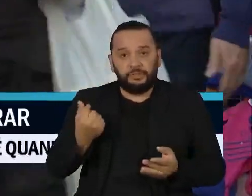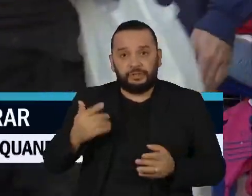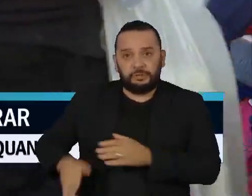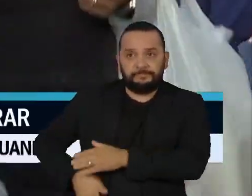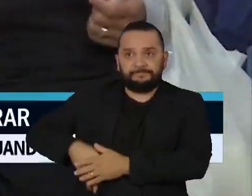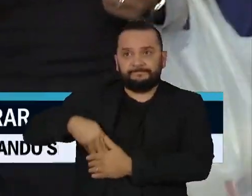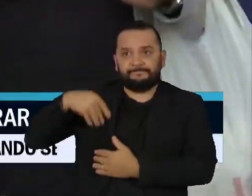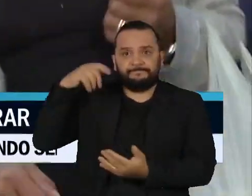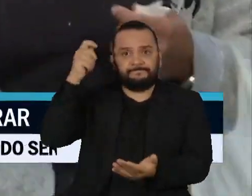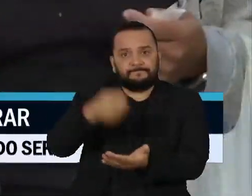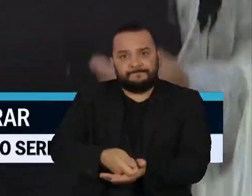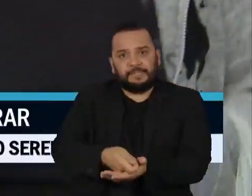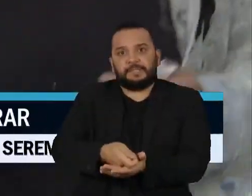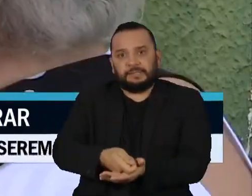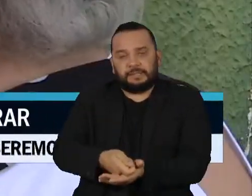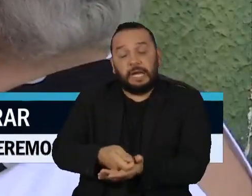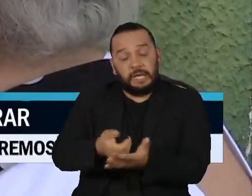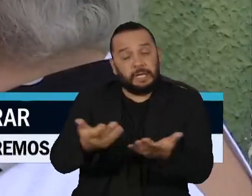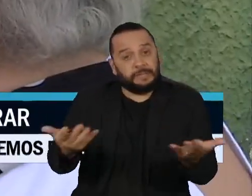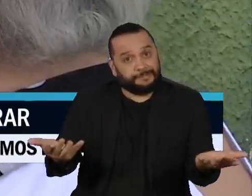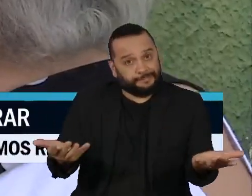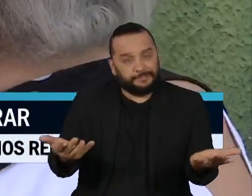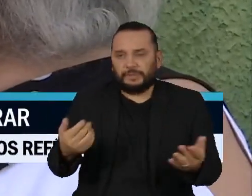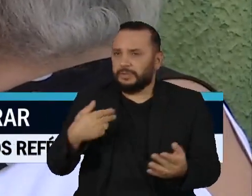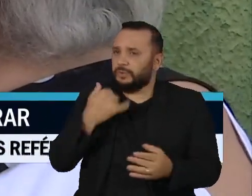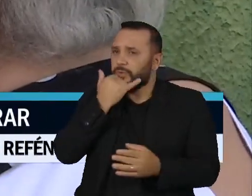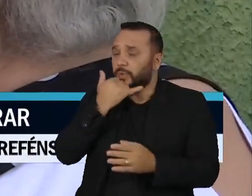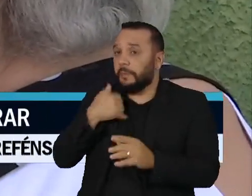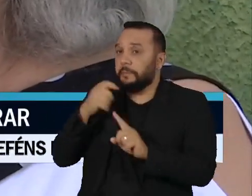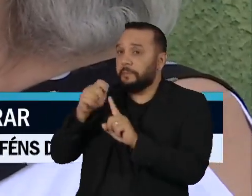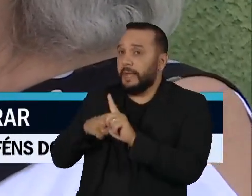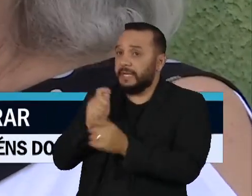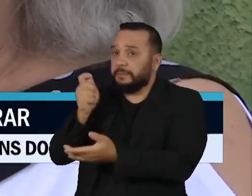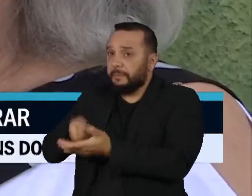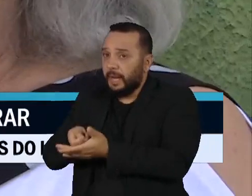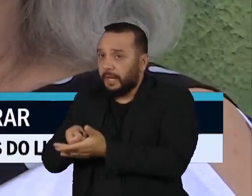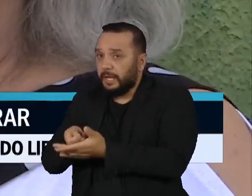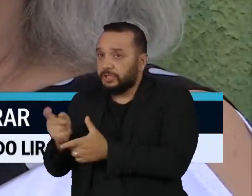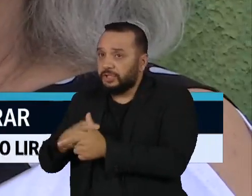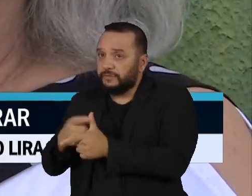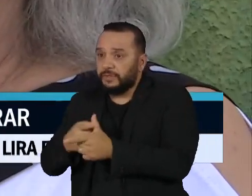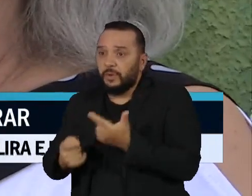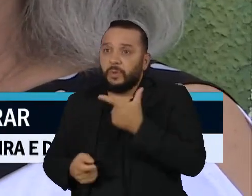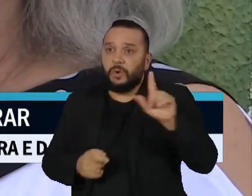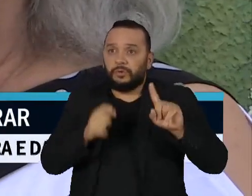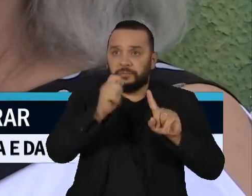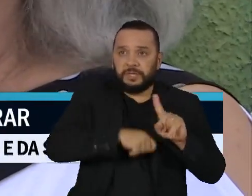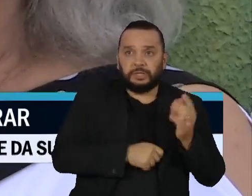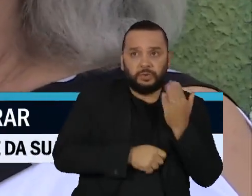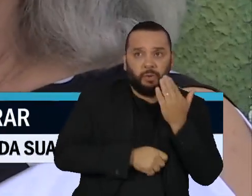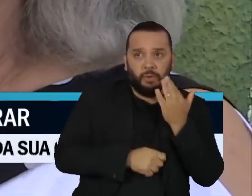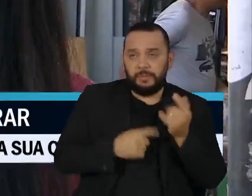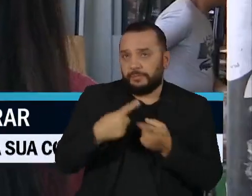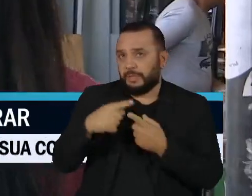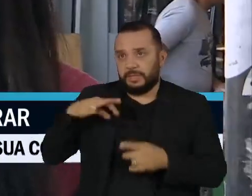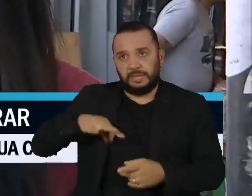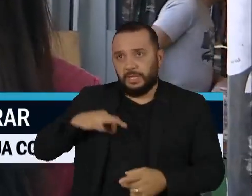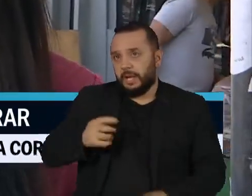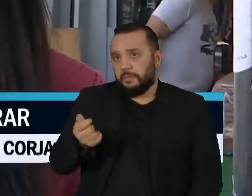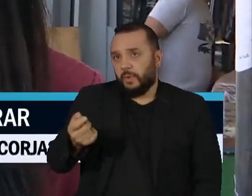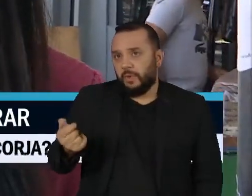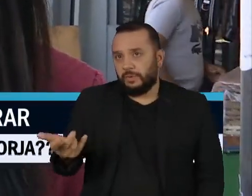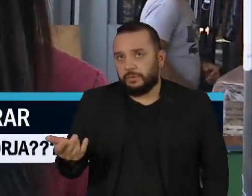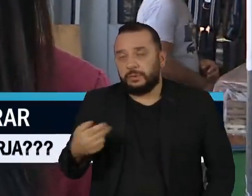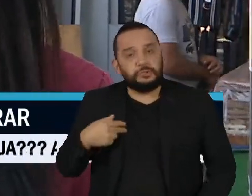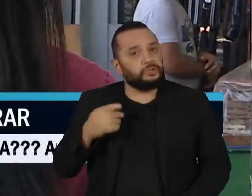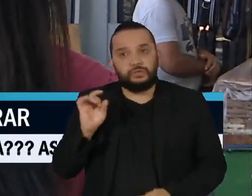para gastar dinheiro... Eu costumo dizer que um mês a gente paga a conta, outro mês a gente come, porque o salário não dá dano. Só para pagar